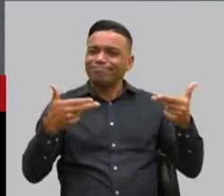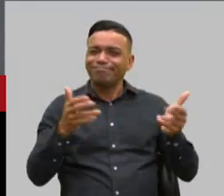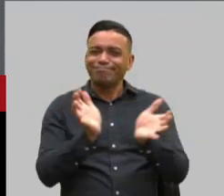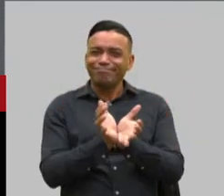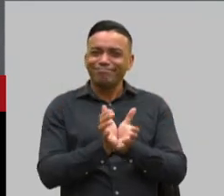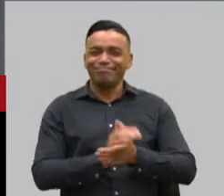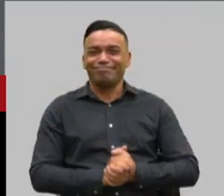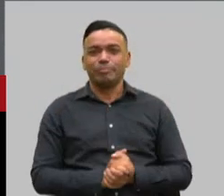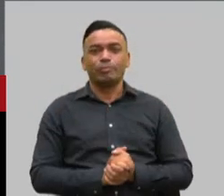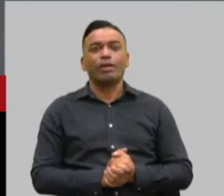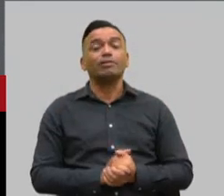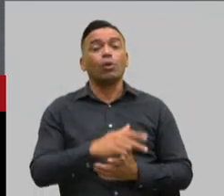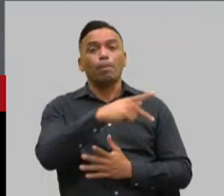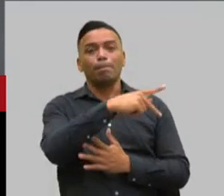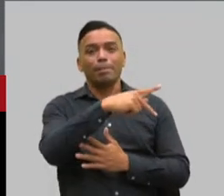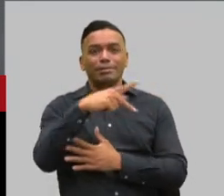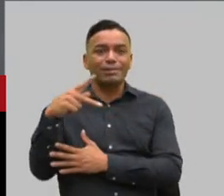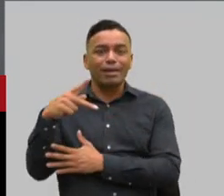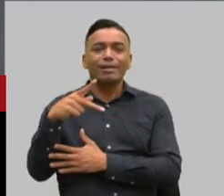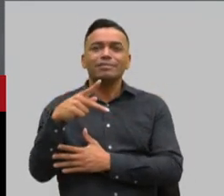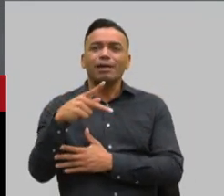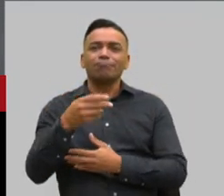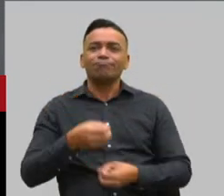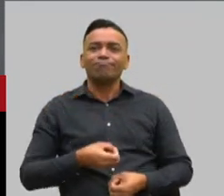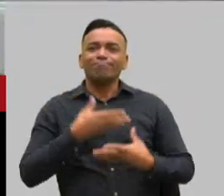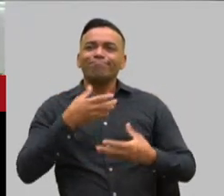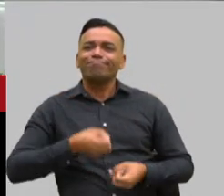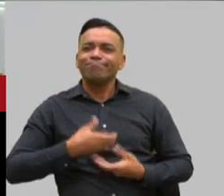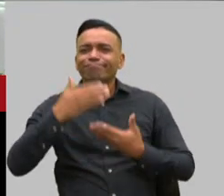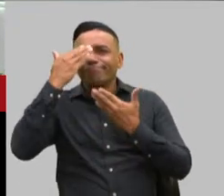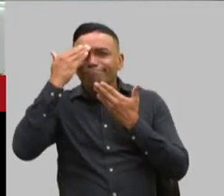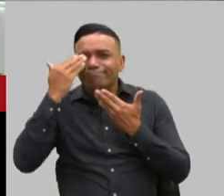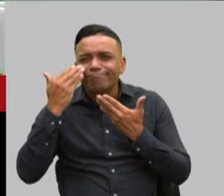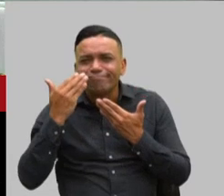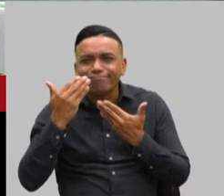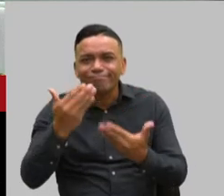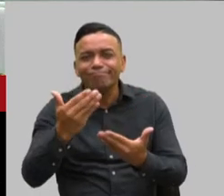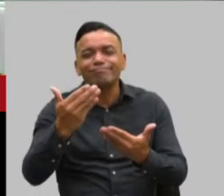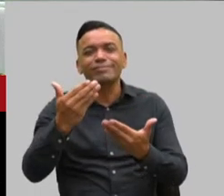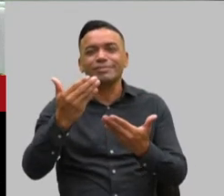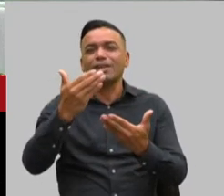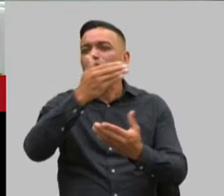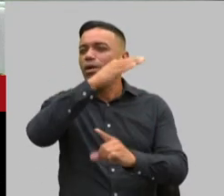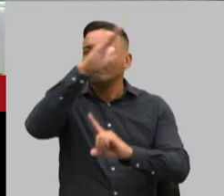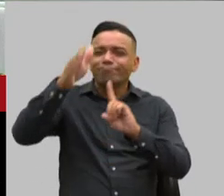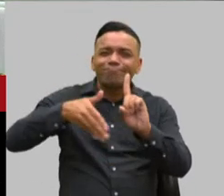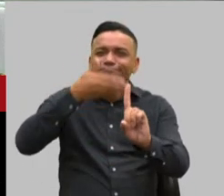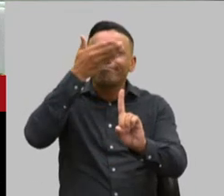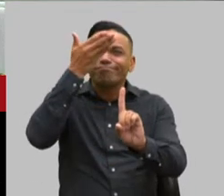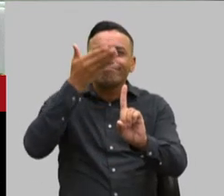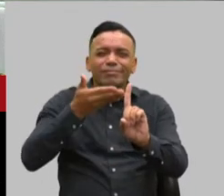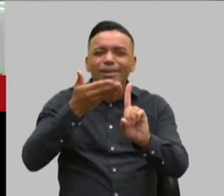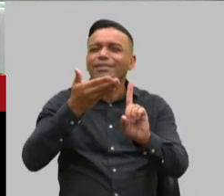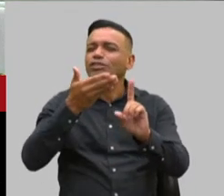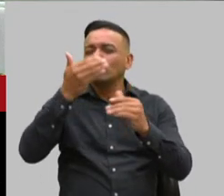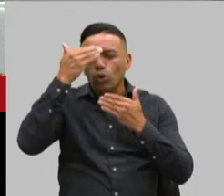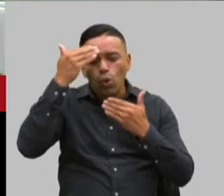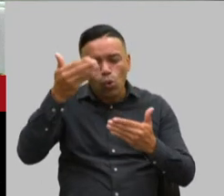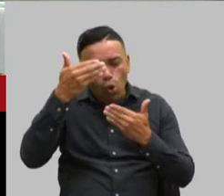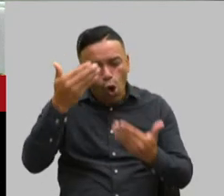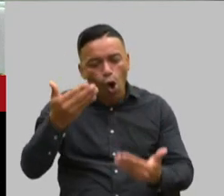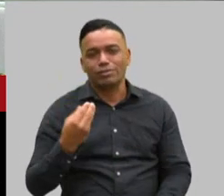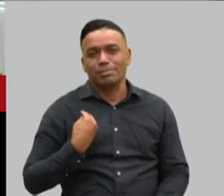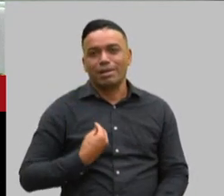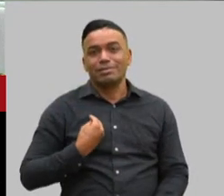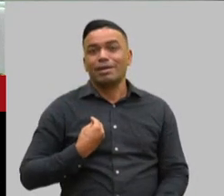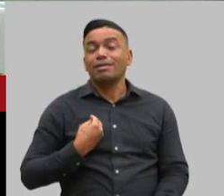A presidência manifesta a todos os agradecimentos pela honrosa presença e, cumprido o